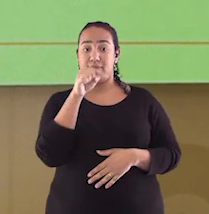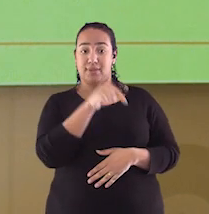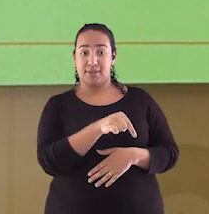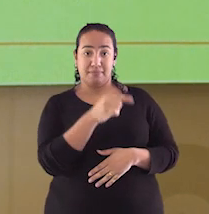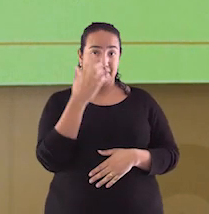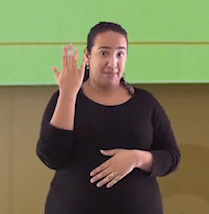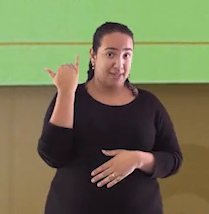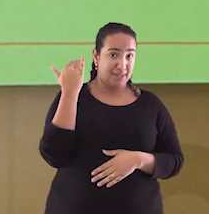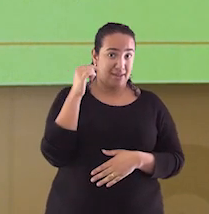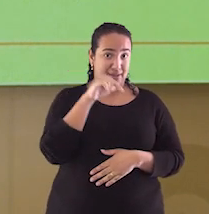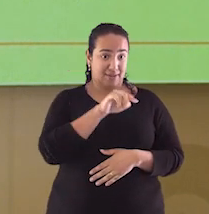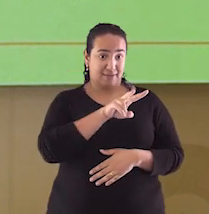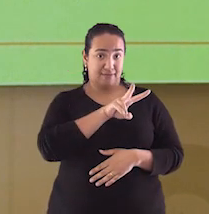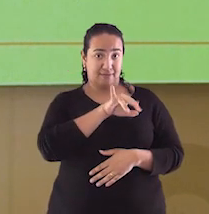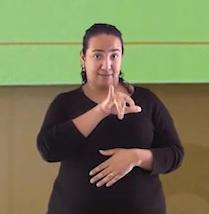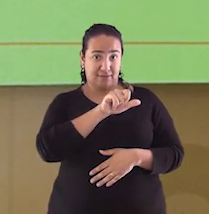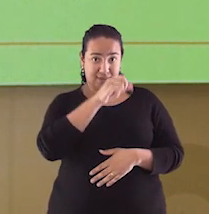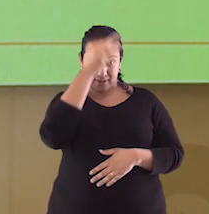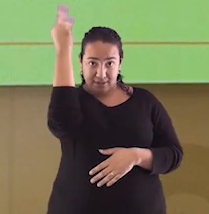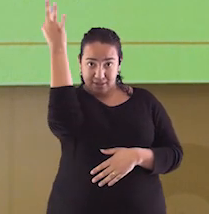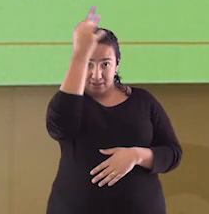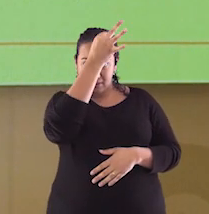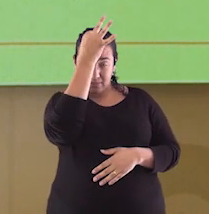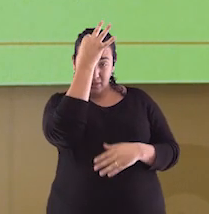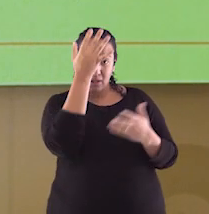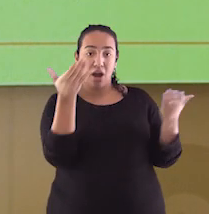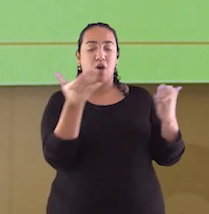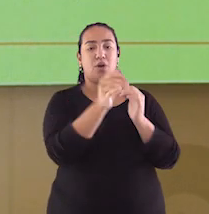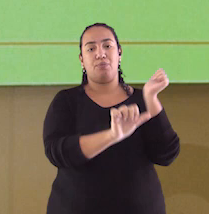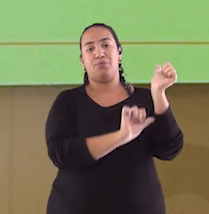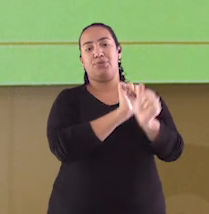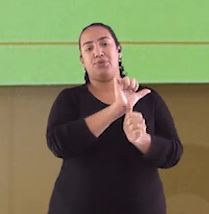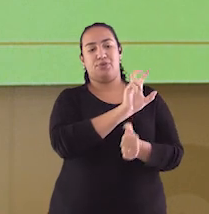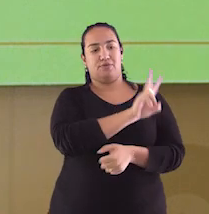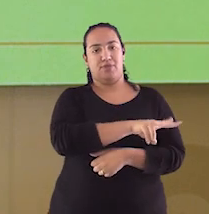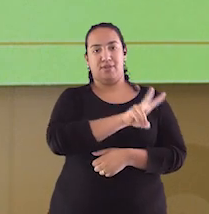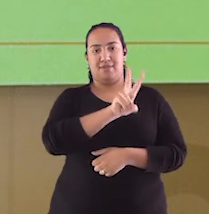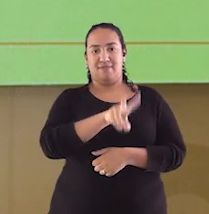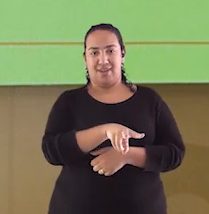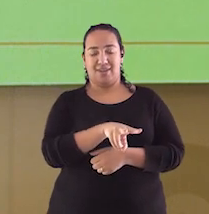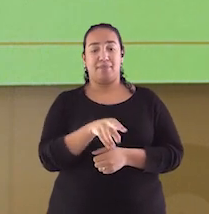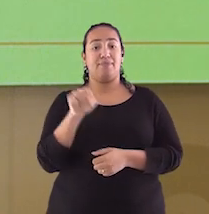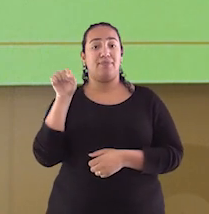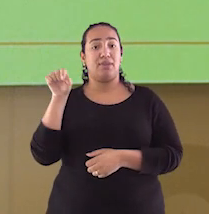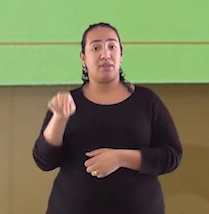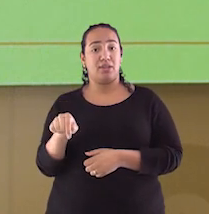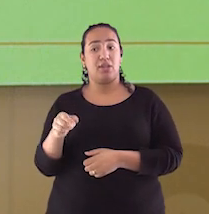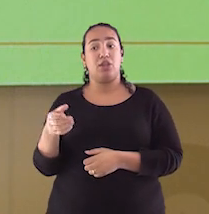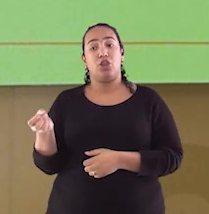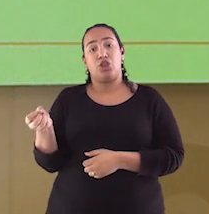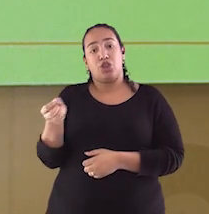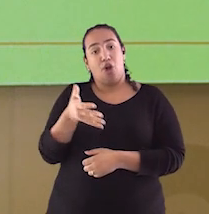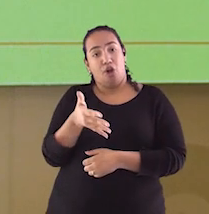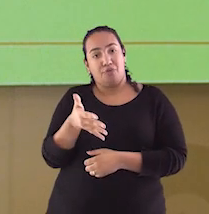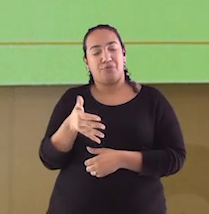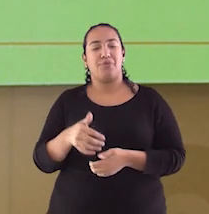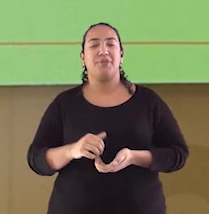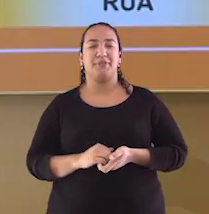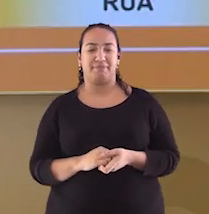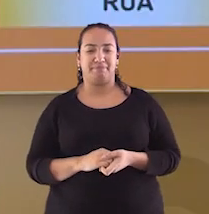do Espírito Santo passou a se chamar Vila Velha e a nova capital, Vila